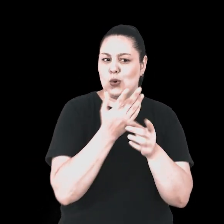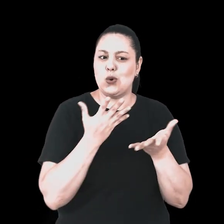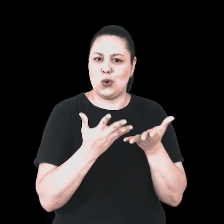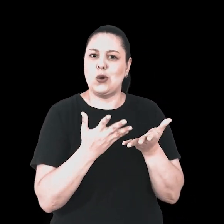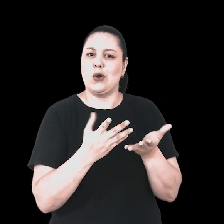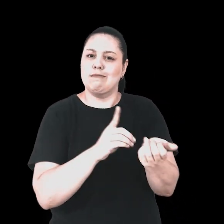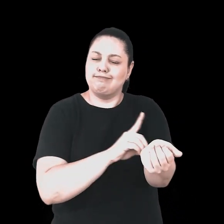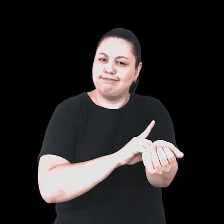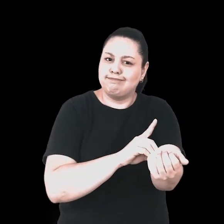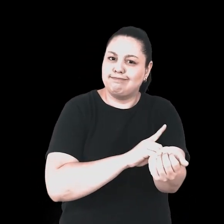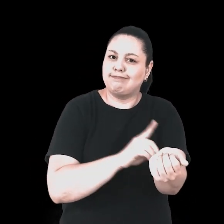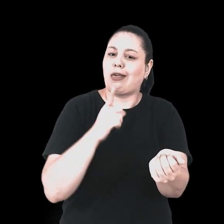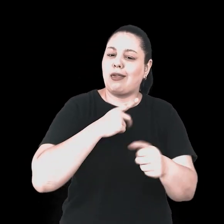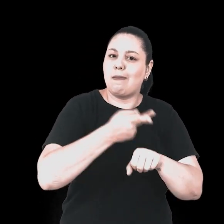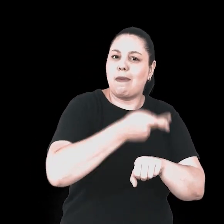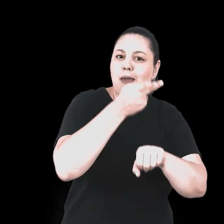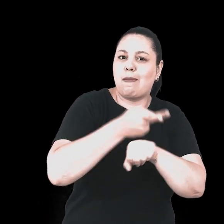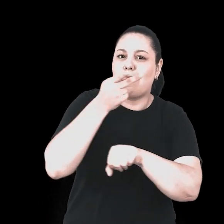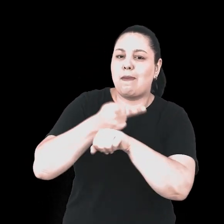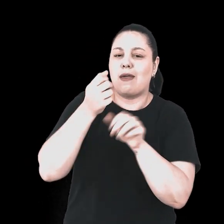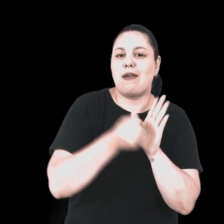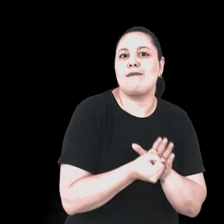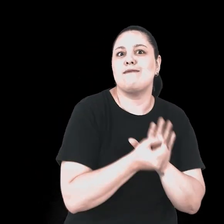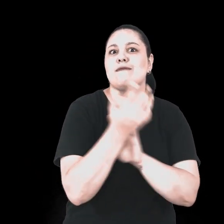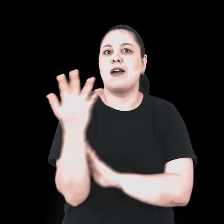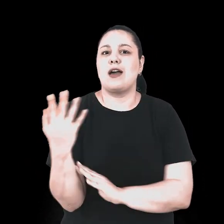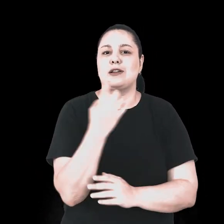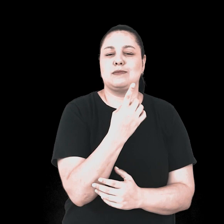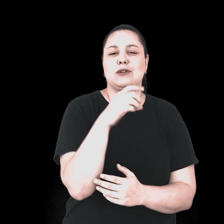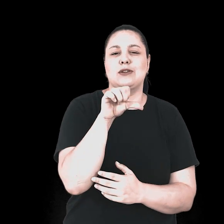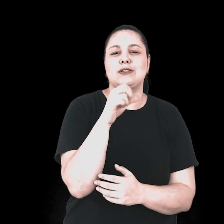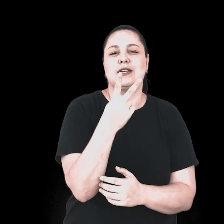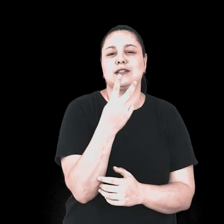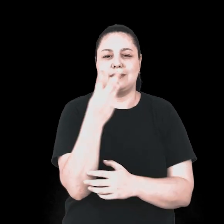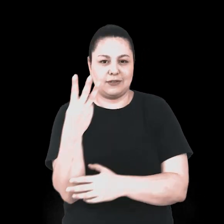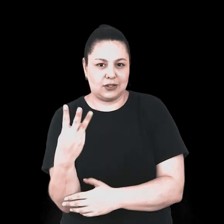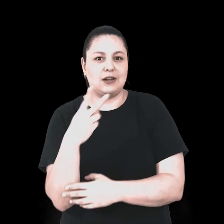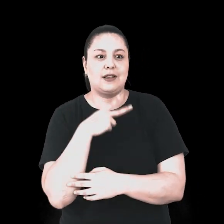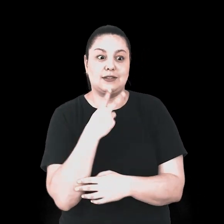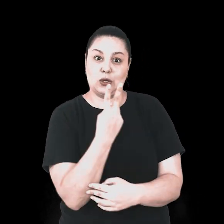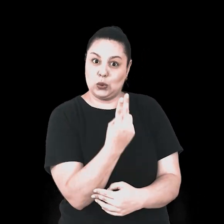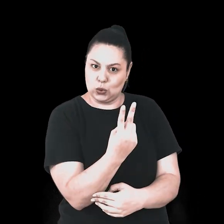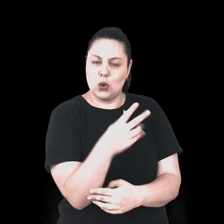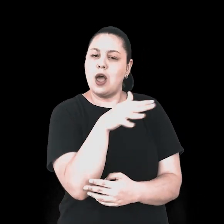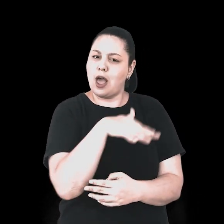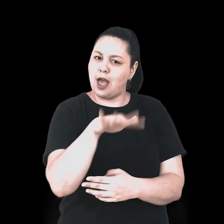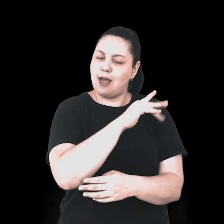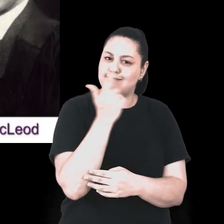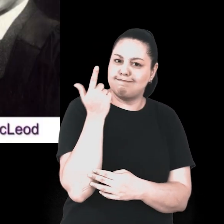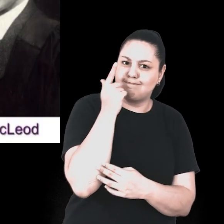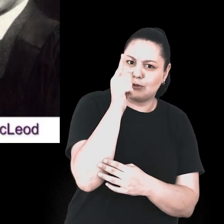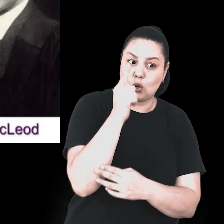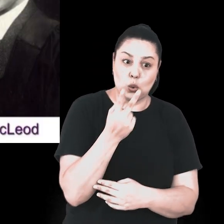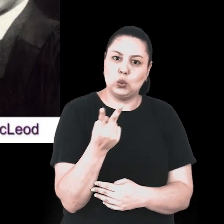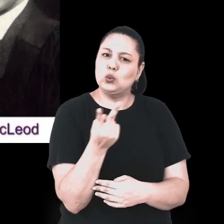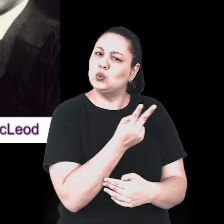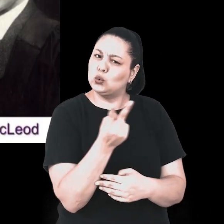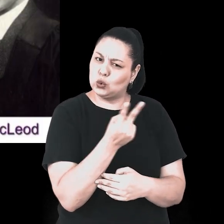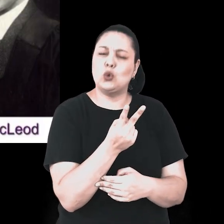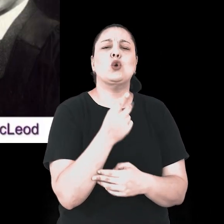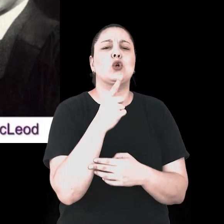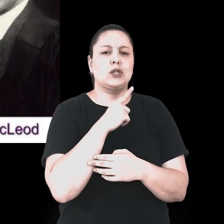da insulina renderam prêmios Nobel. Em 1923, Banting e MacLeod ganharam de Fisiologia e de